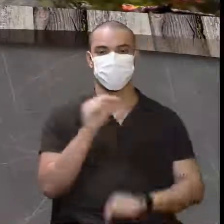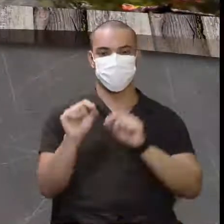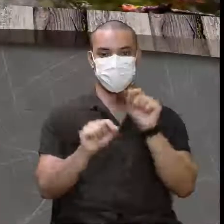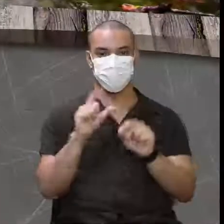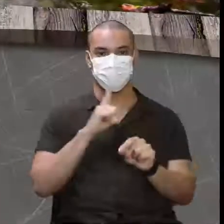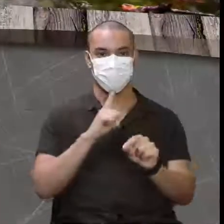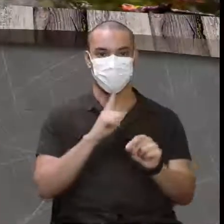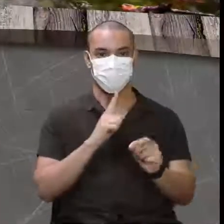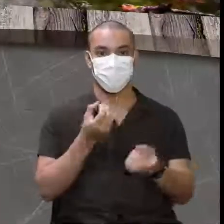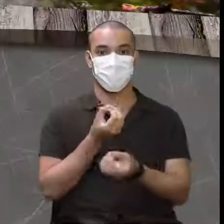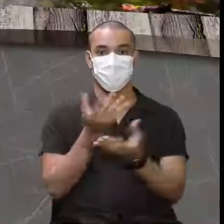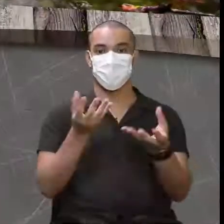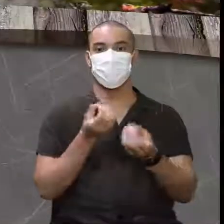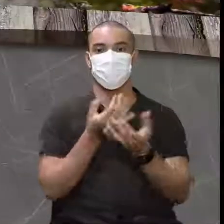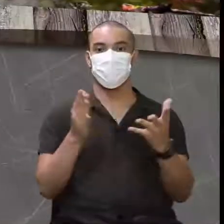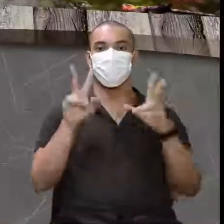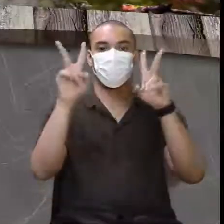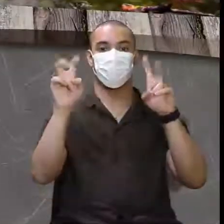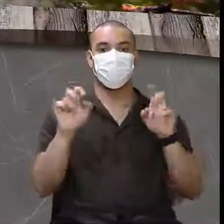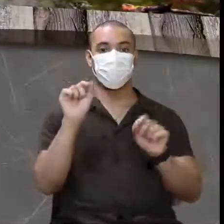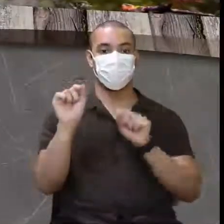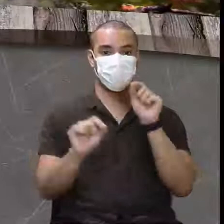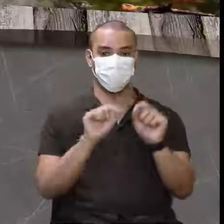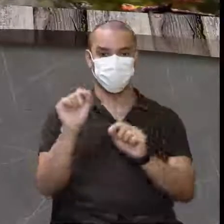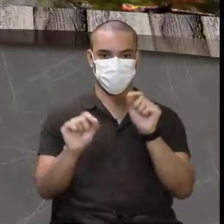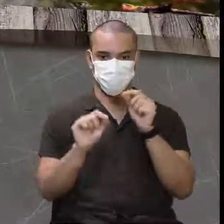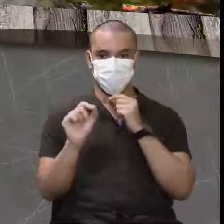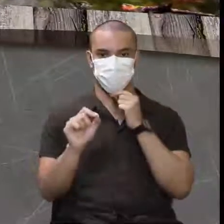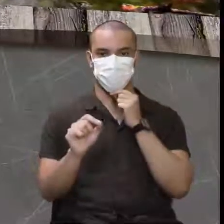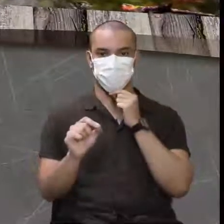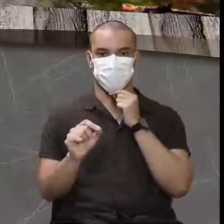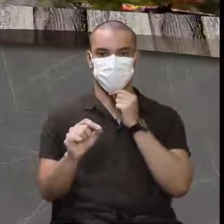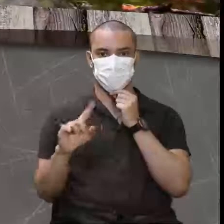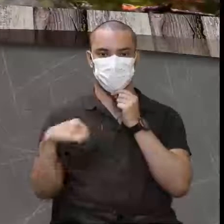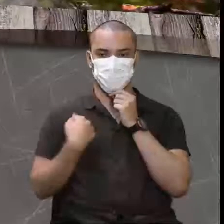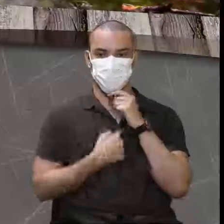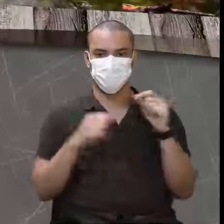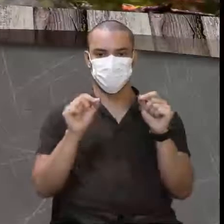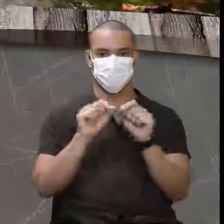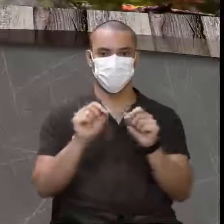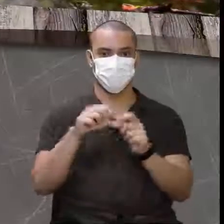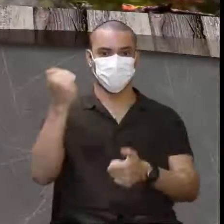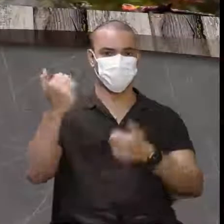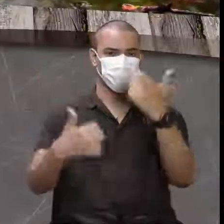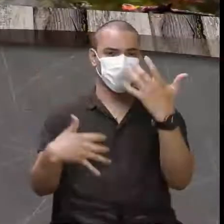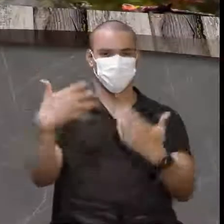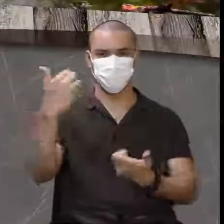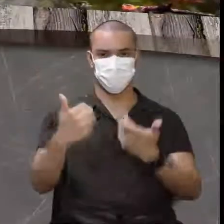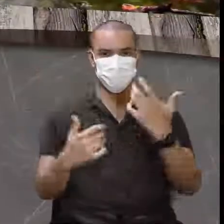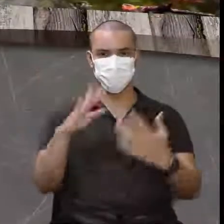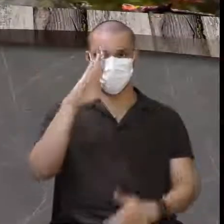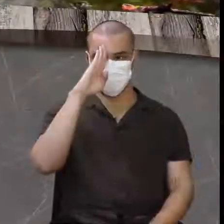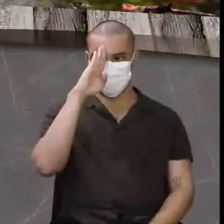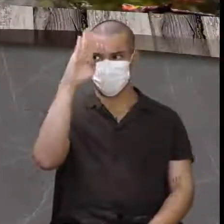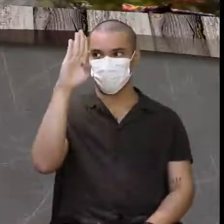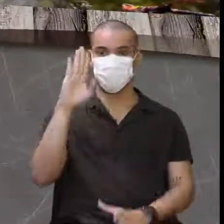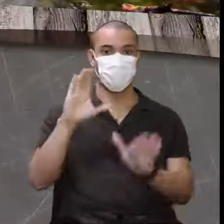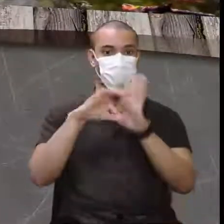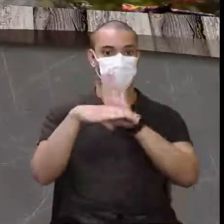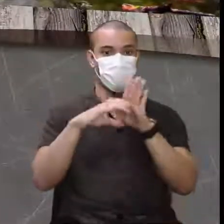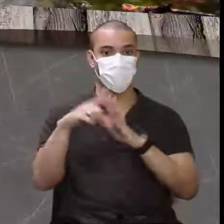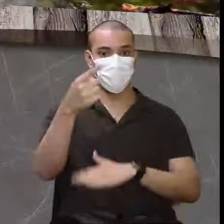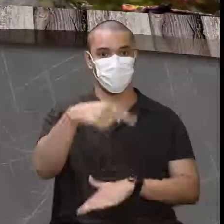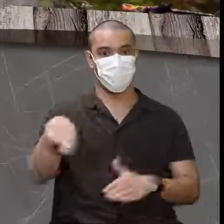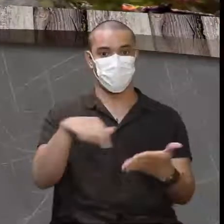as informações sobre o quê? Demos assim uma pincelada em todos os principais conceitos que você,